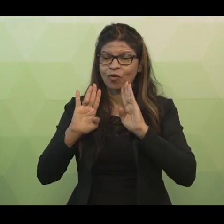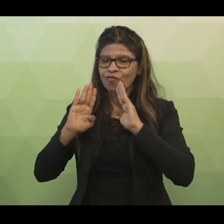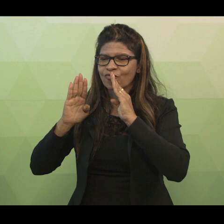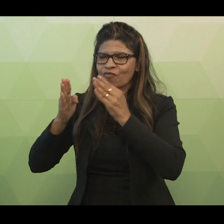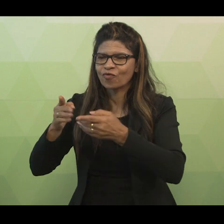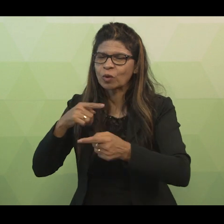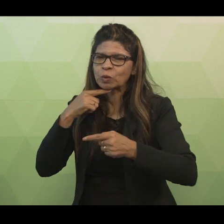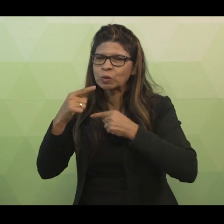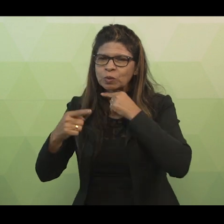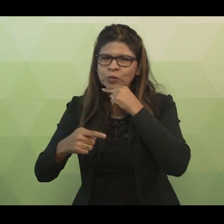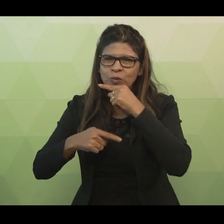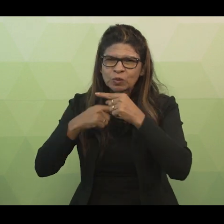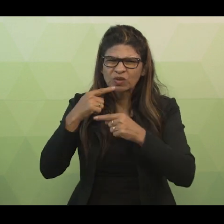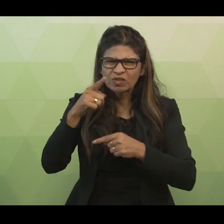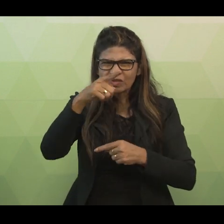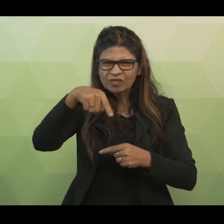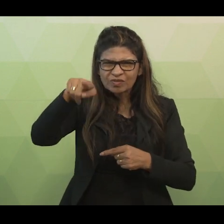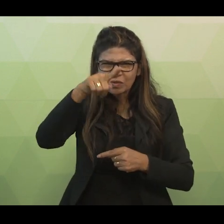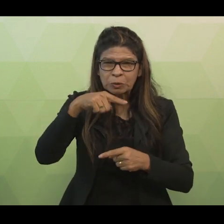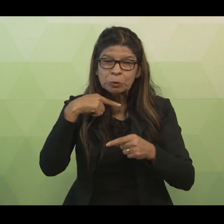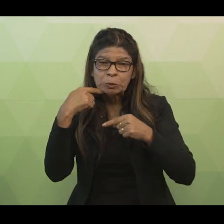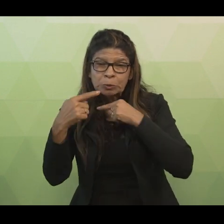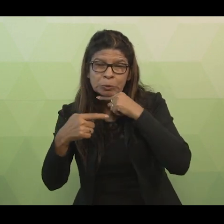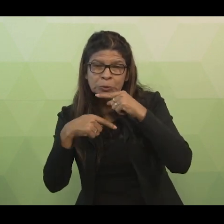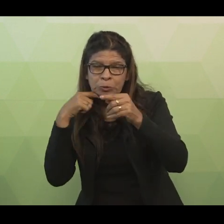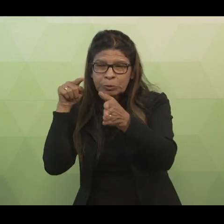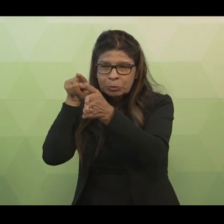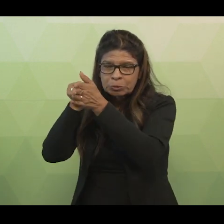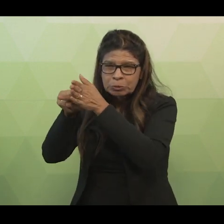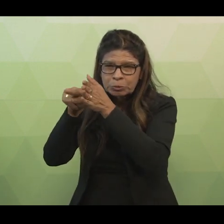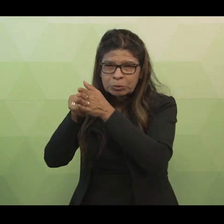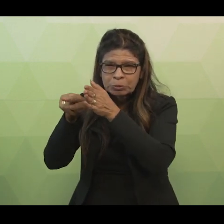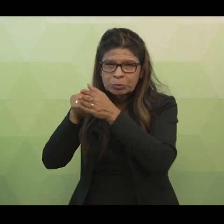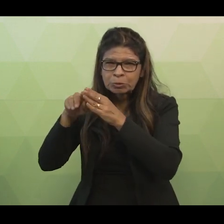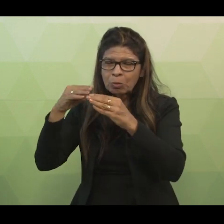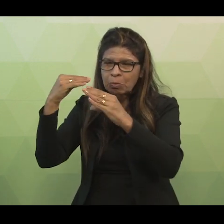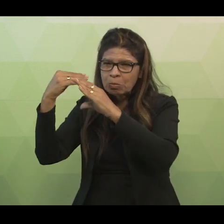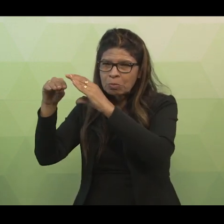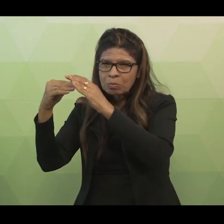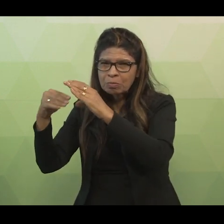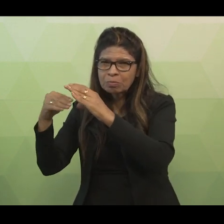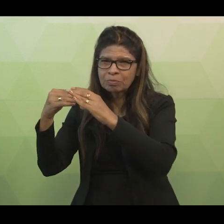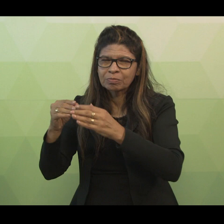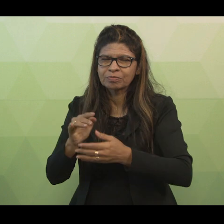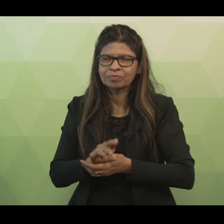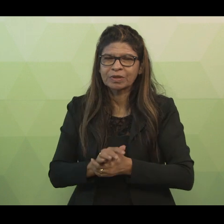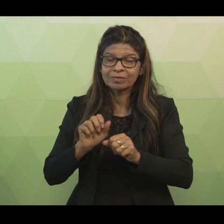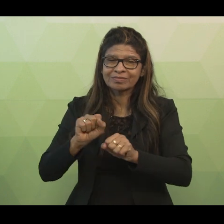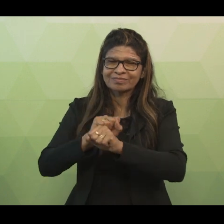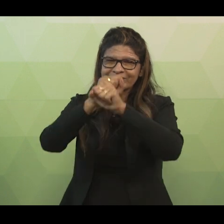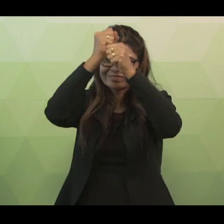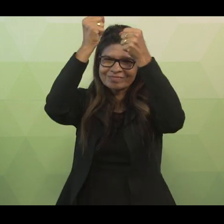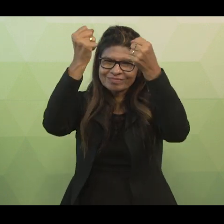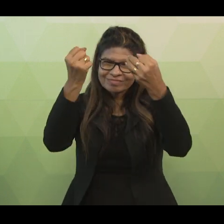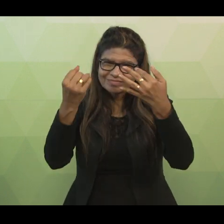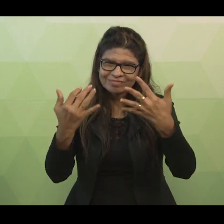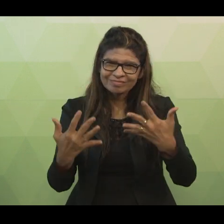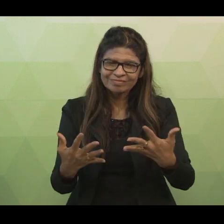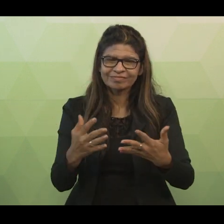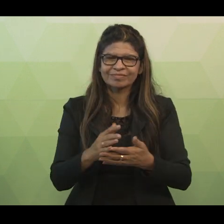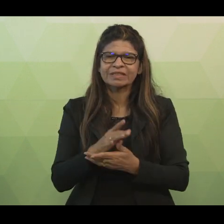Vimos que existem 3 tipos de relacionamento entre os casos de uso: o de inclusão, extensão e generalização.